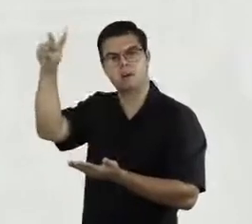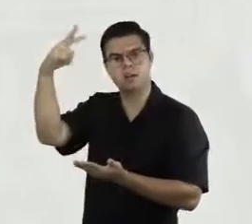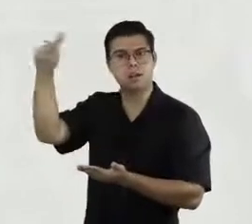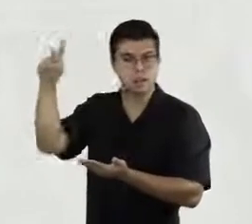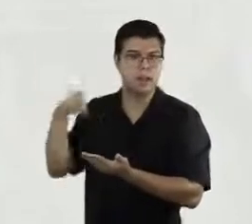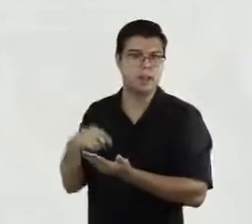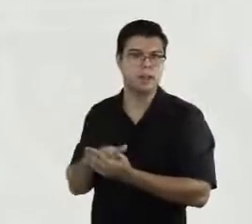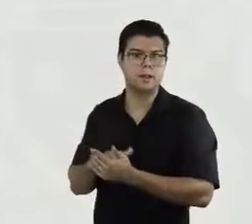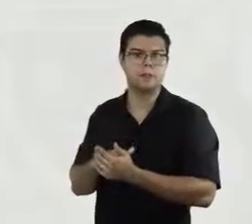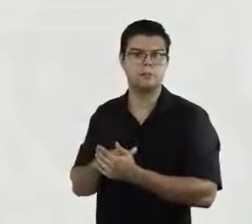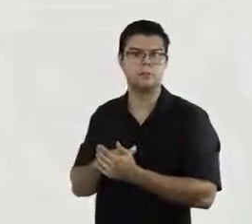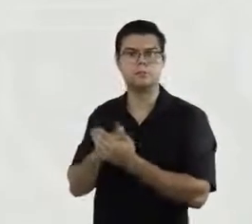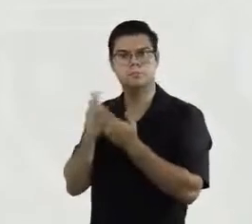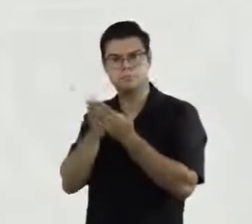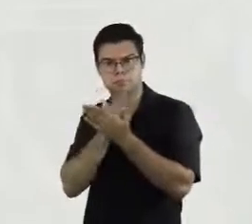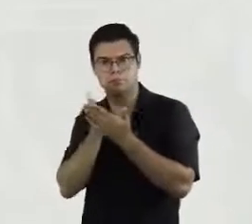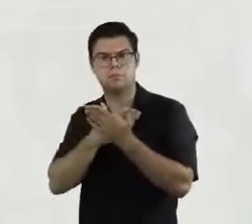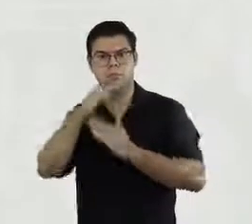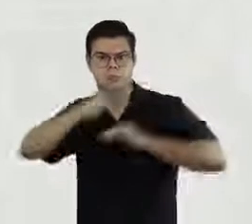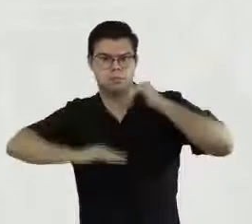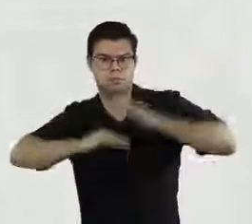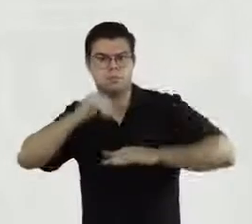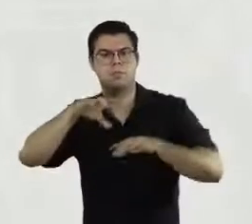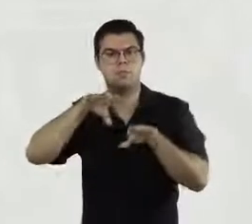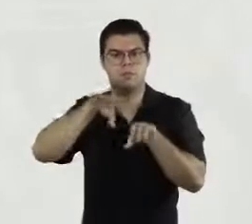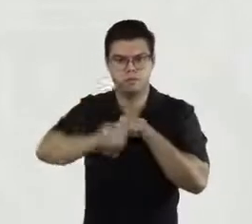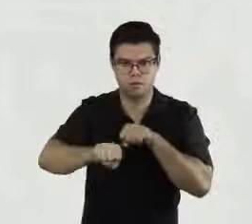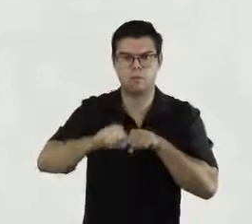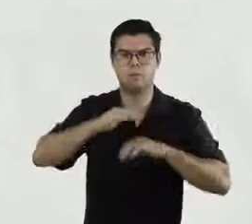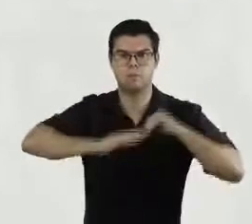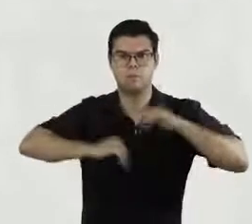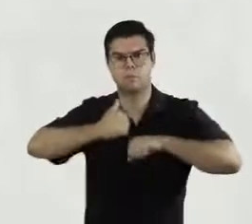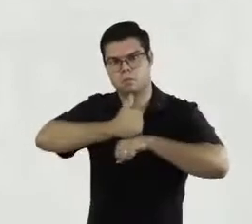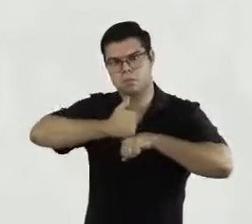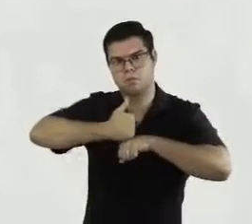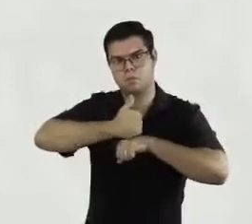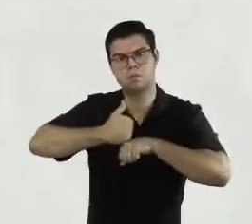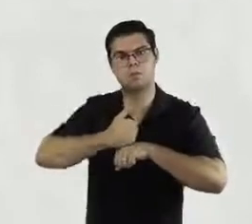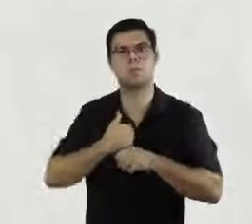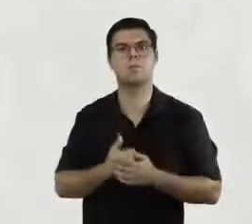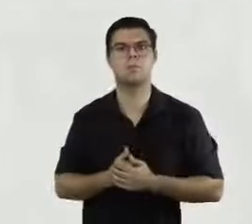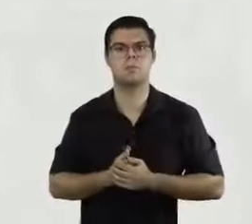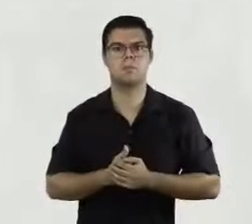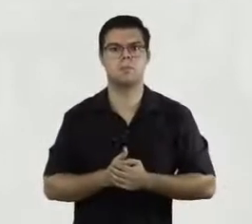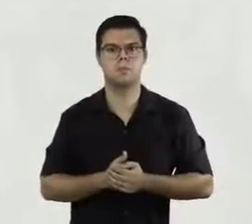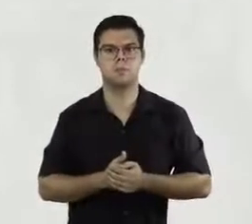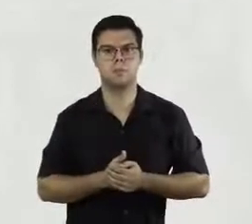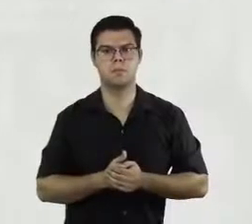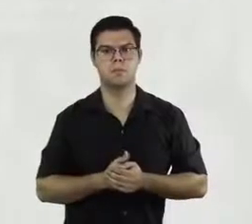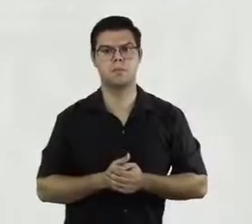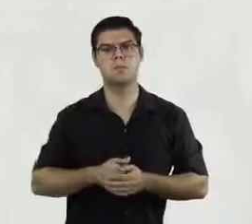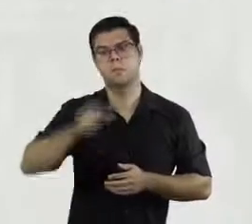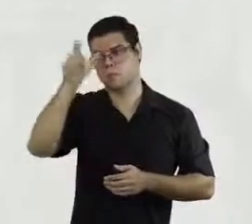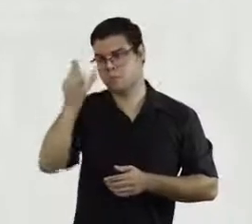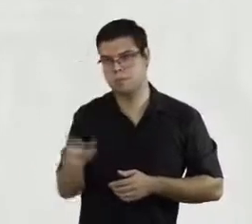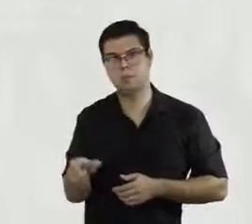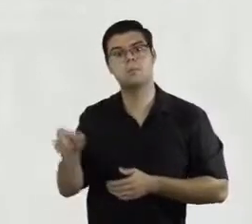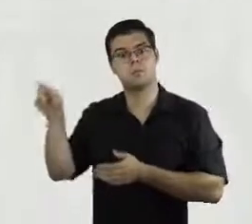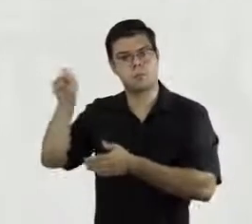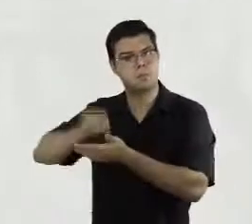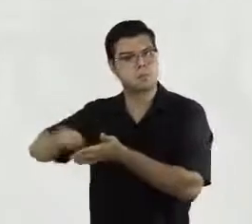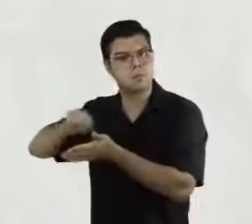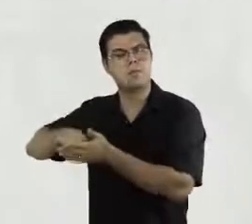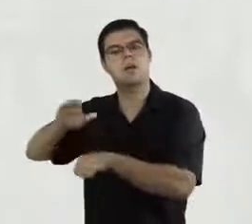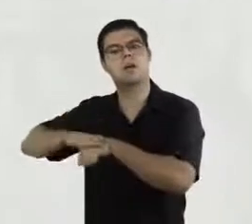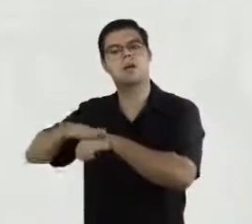colecionadores de livros, e merece destaque o catálogo de incontáveis de Rosemarie Érica Roche, que criou um padrão